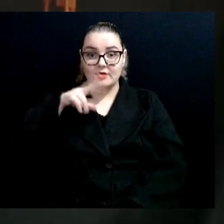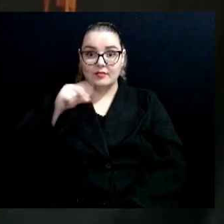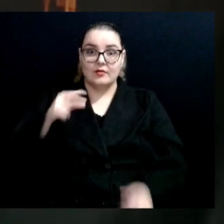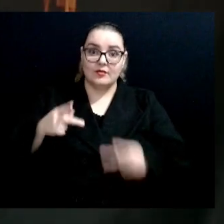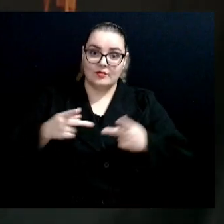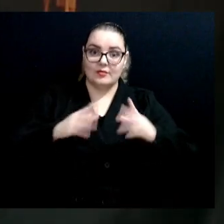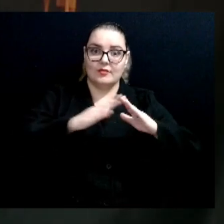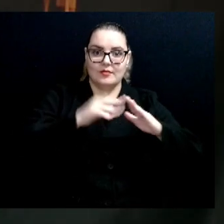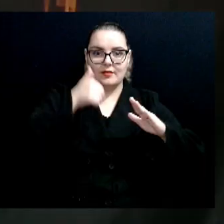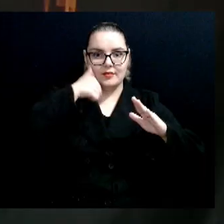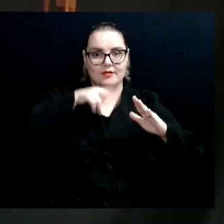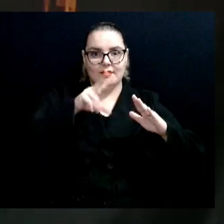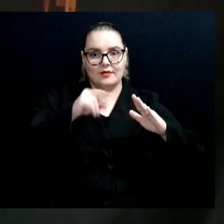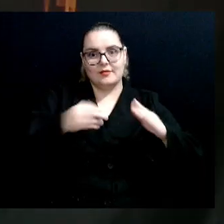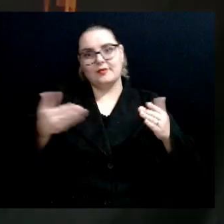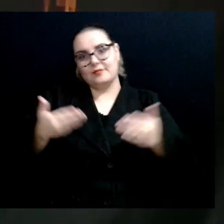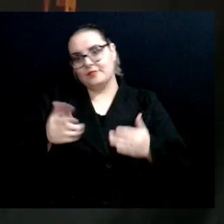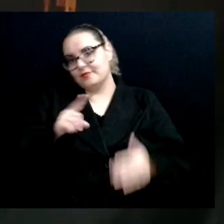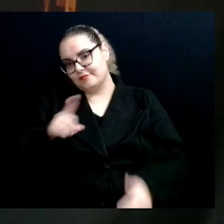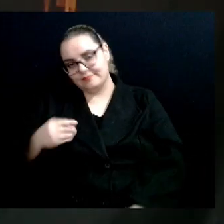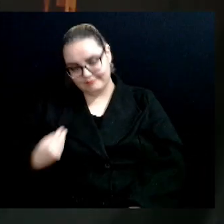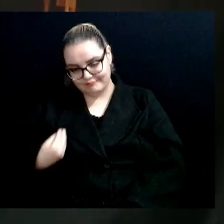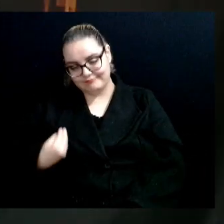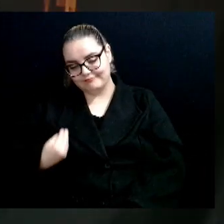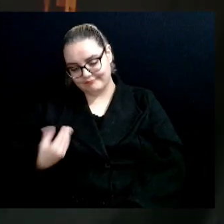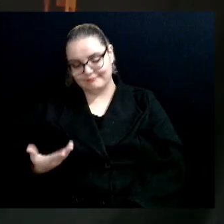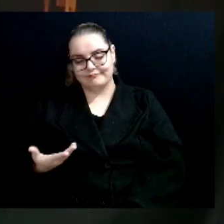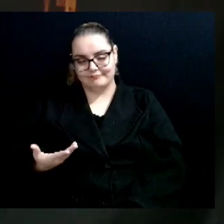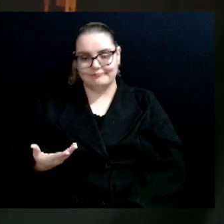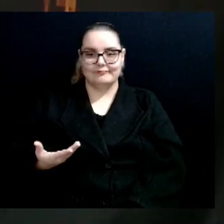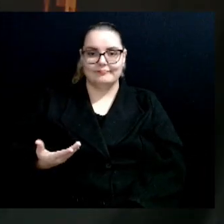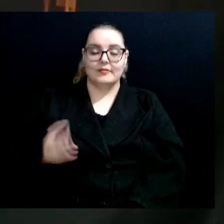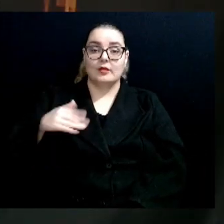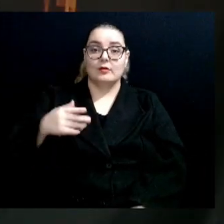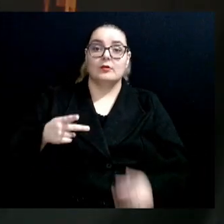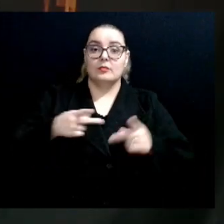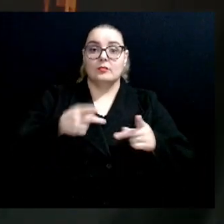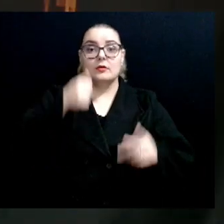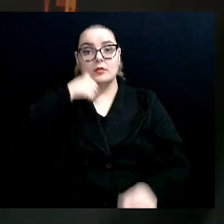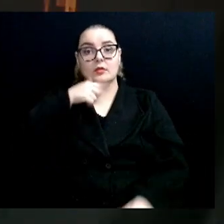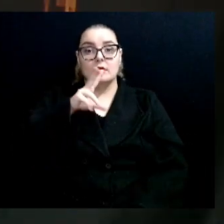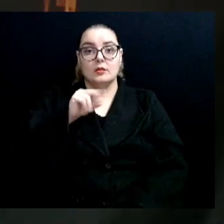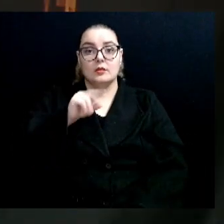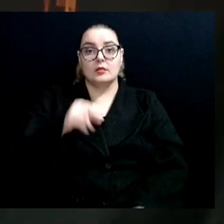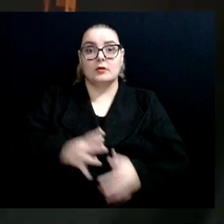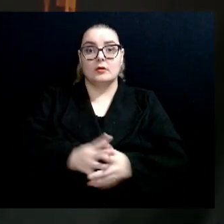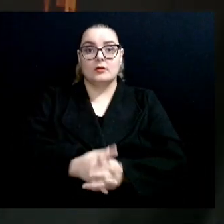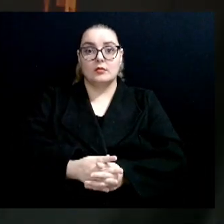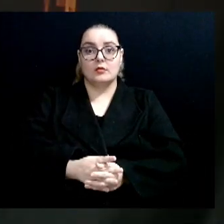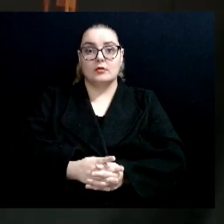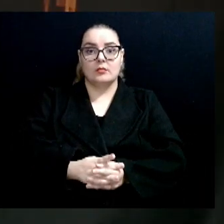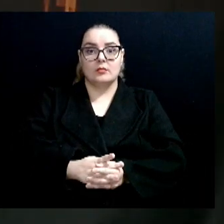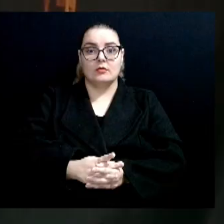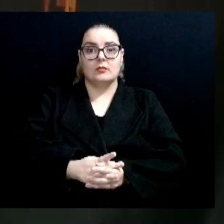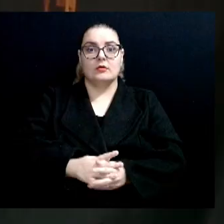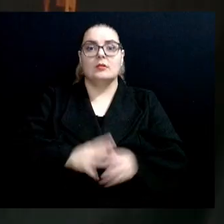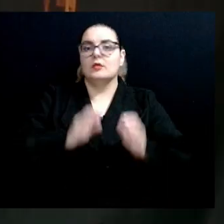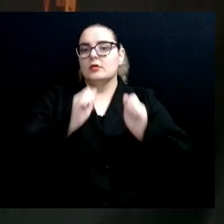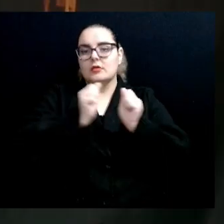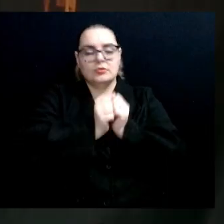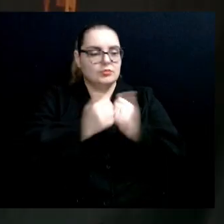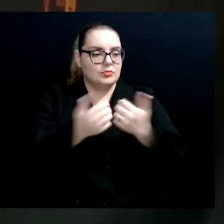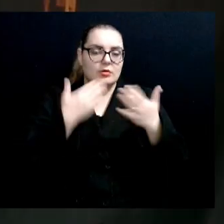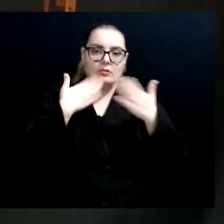hoje a minha avó não está mais aqui, então quando eu ia visitar a minha avó, quando eu ia embora, eu ficava com ela ali, batia papo, sempre